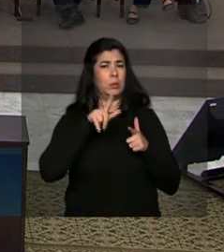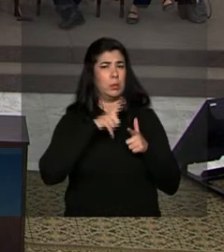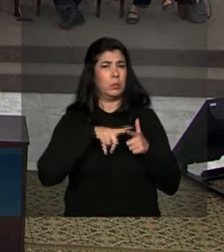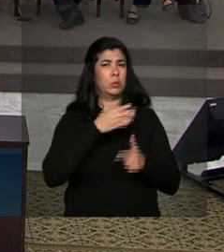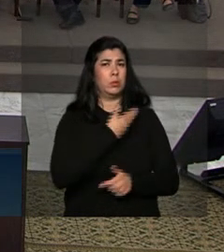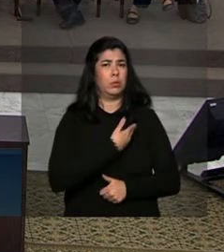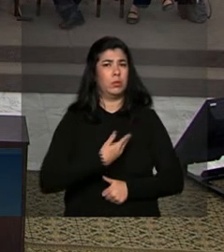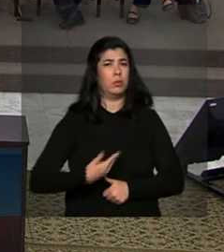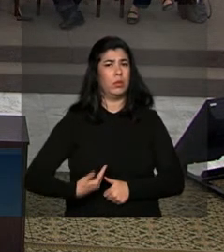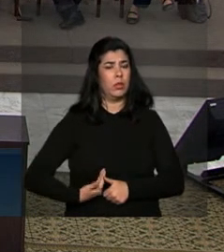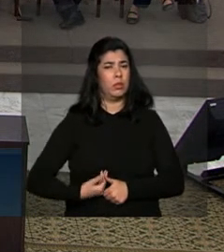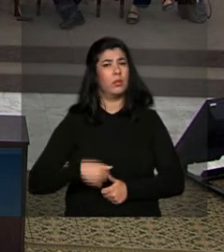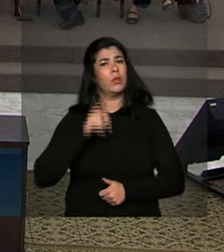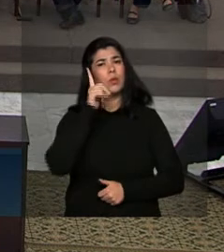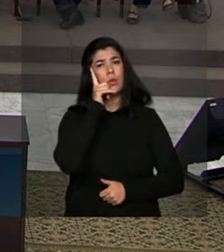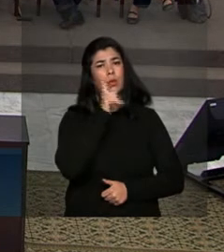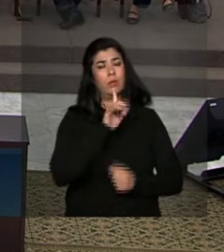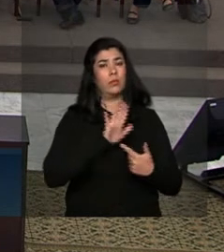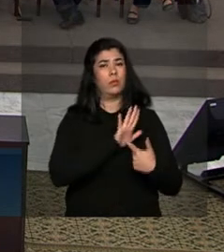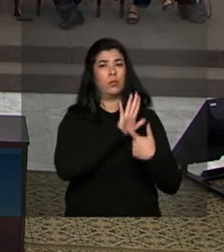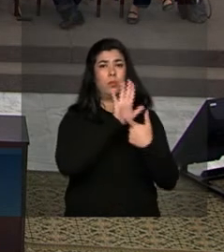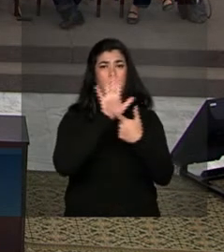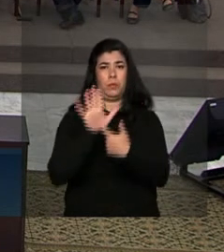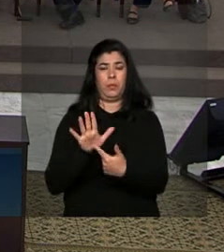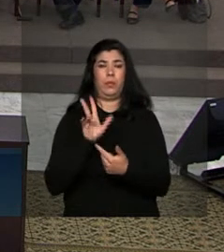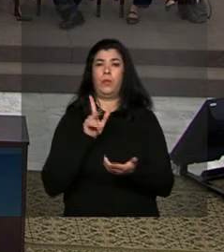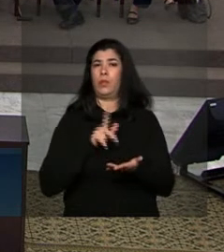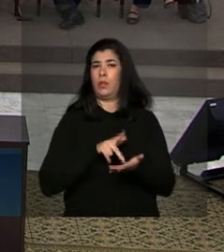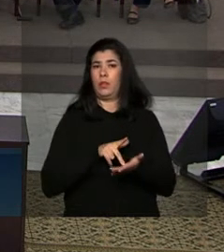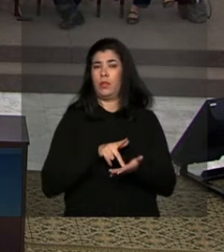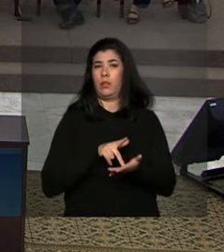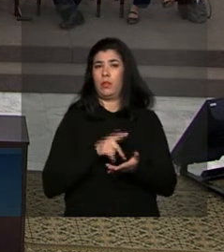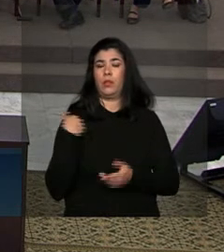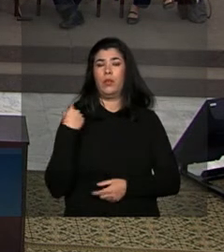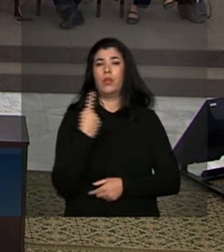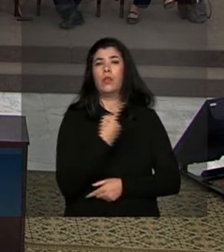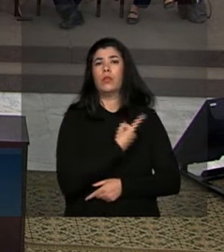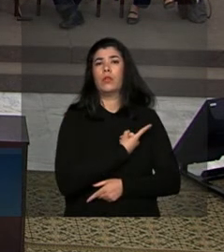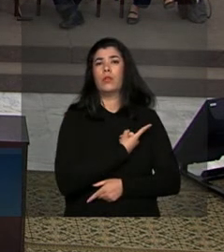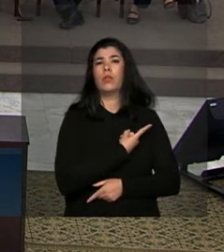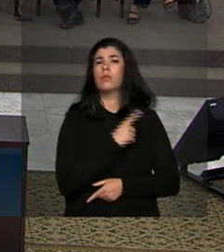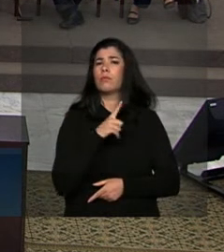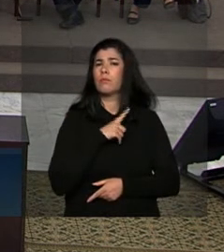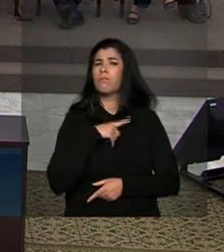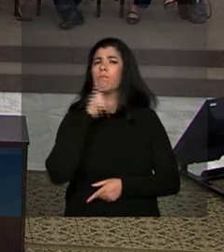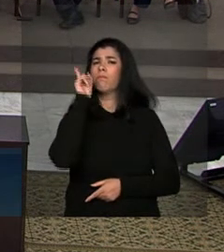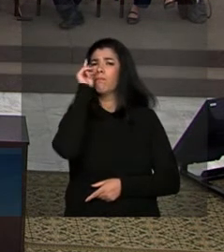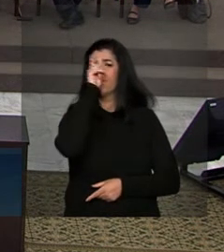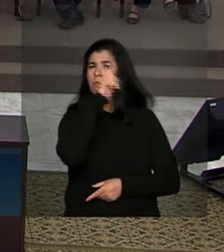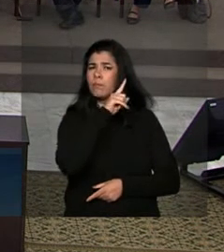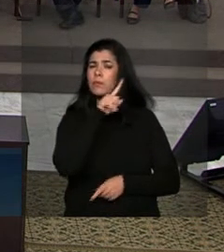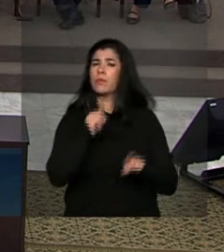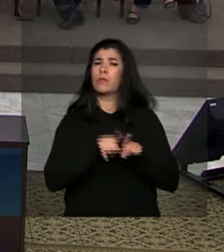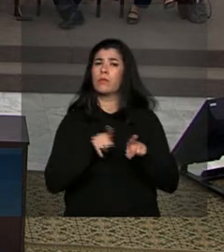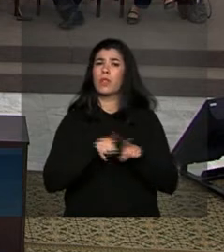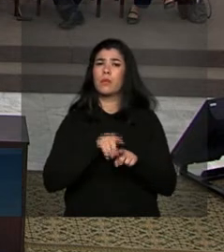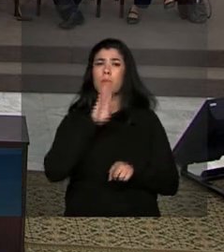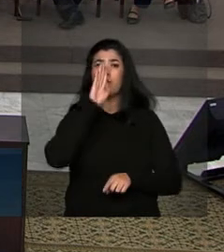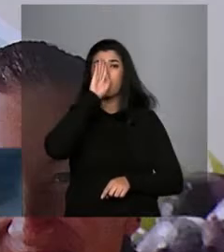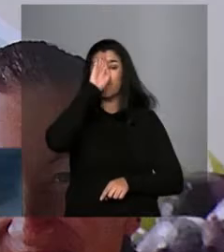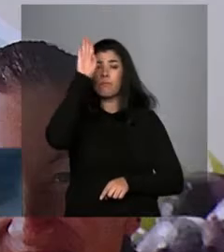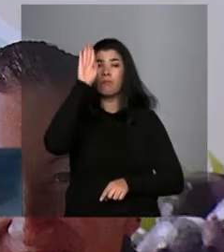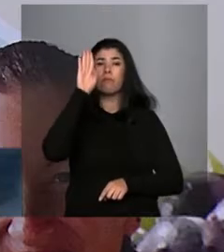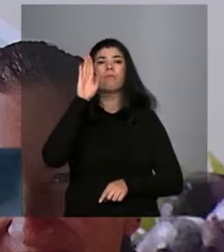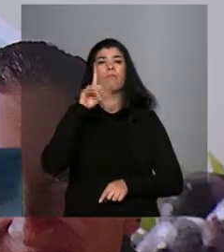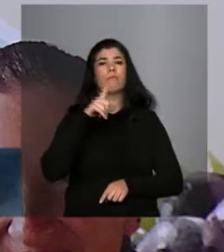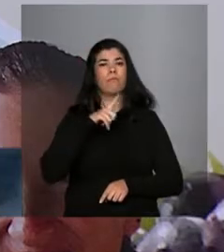governo, nós conseguimos mostrar que nós, em que pese as dificuldades, temos também prioridades.